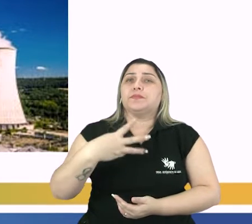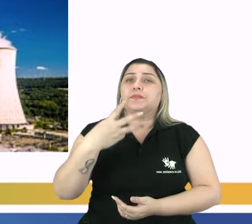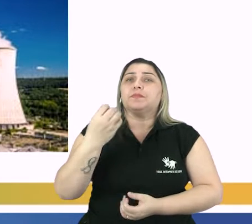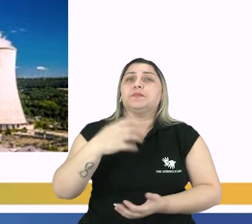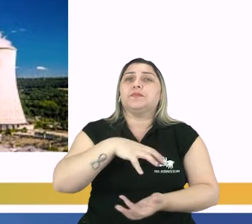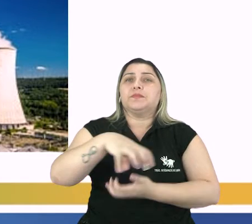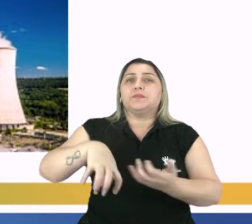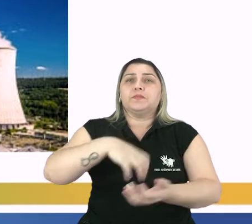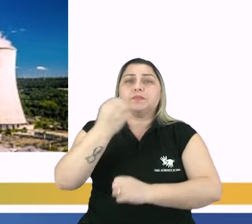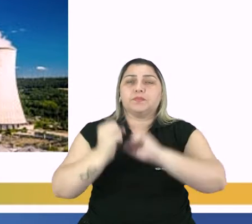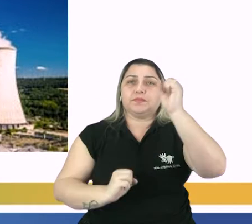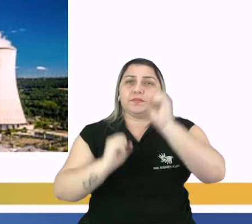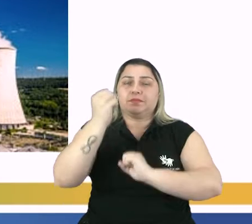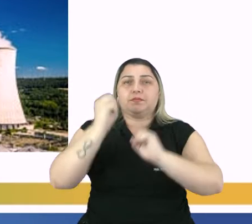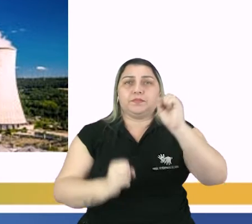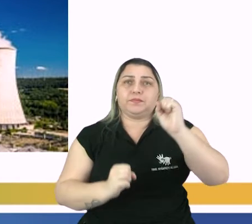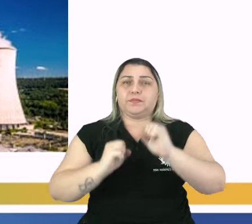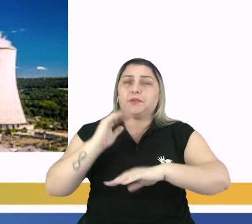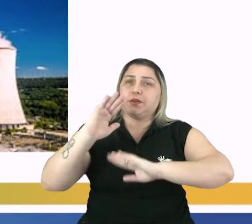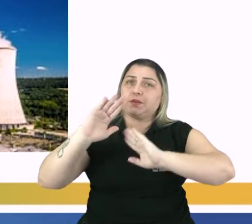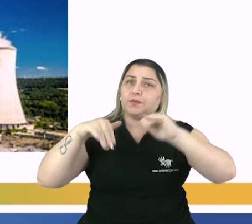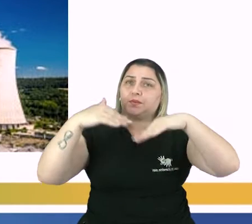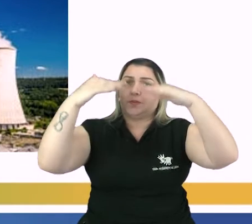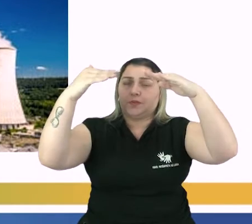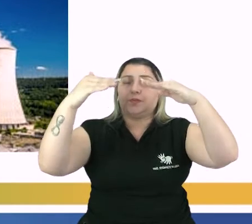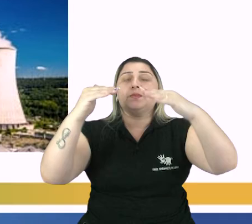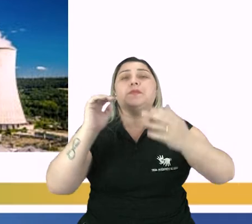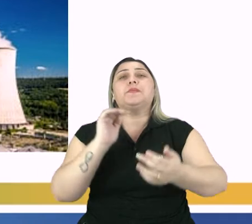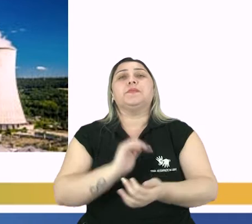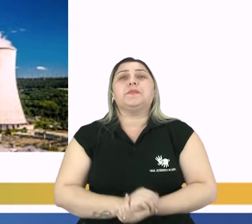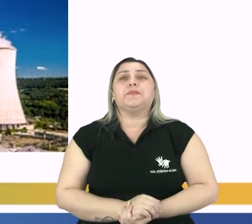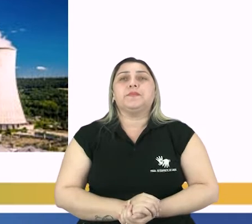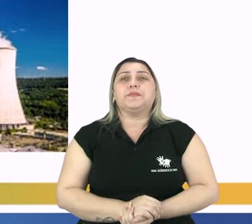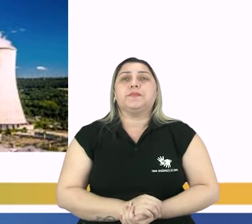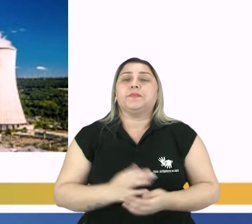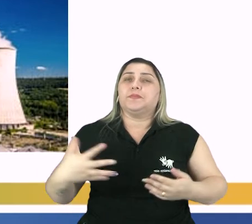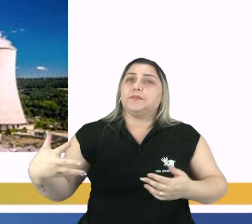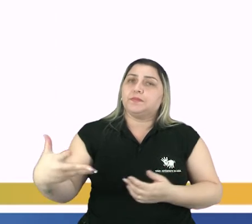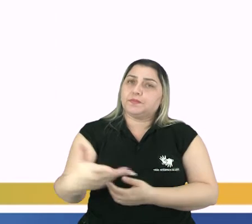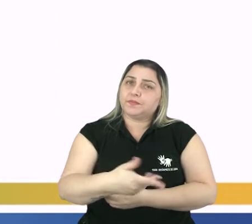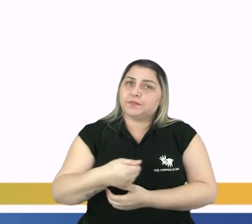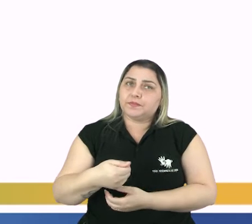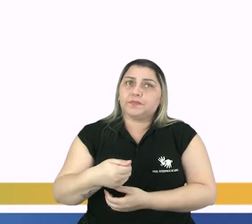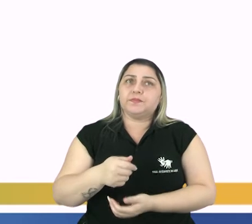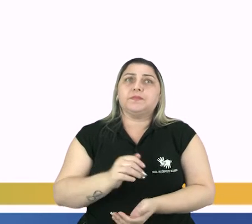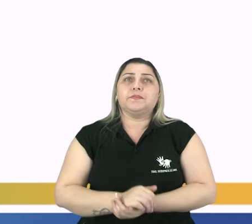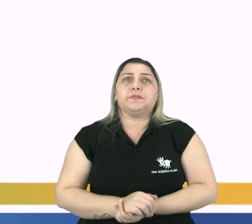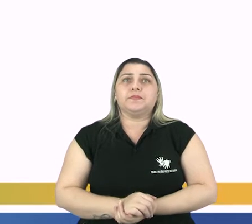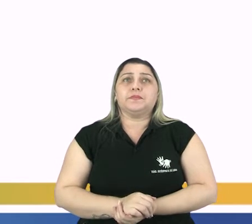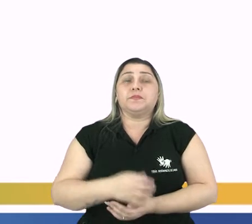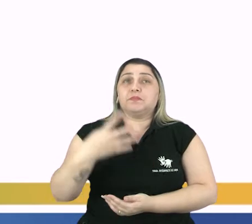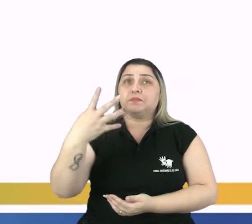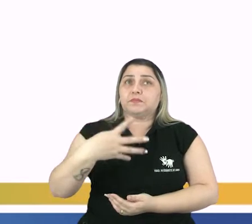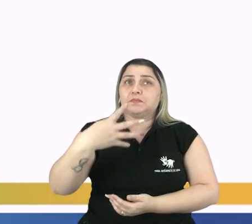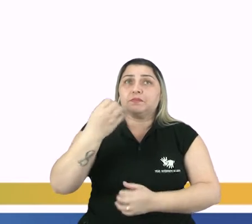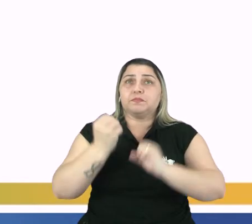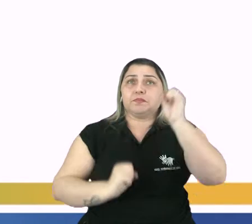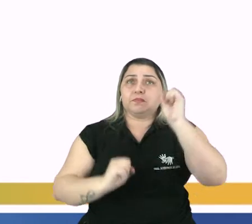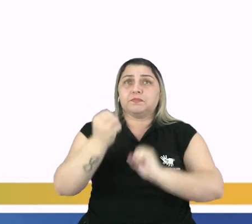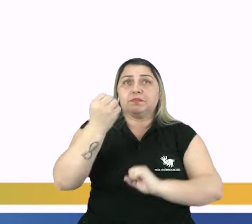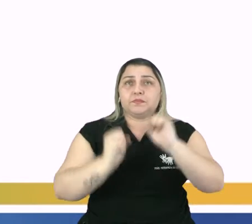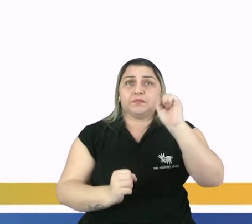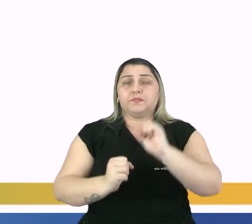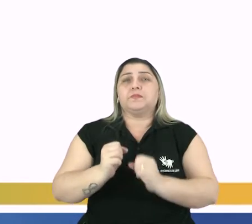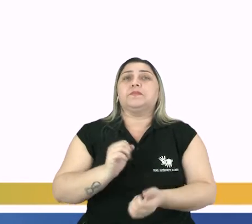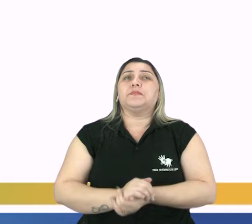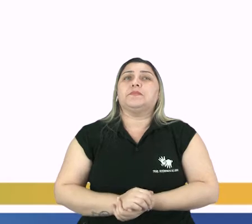Revolução Industrial, essa evolução no mercado, esse aumento, esse aprimoramento, aprimoramento se dá aí a quarta revolução